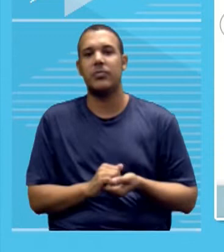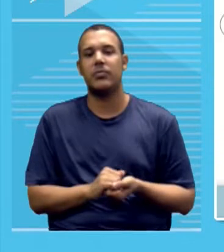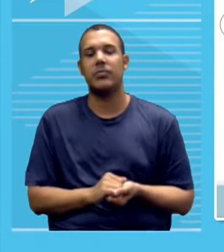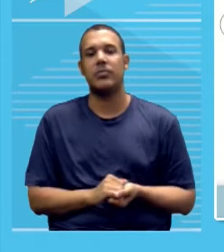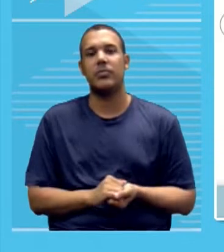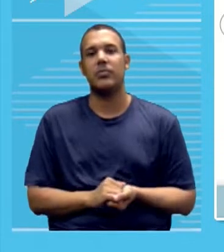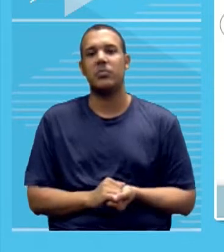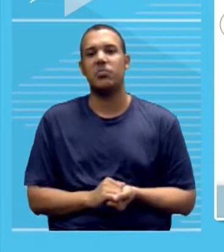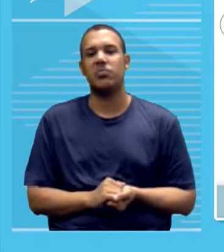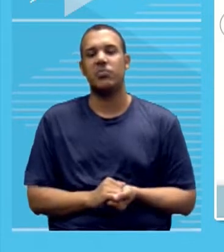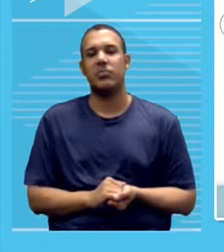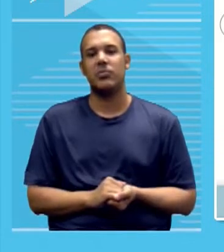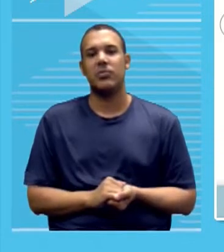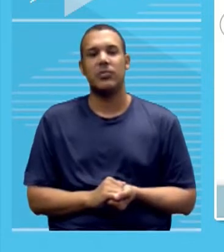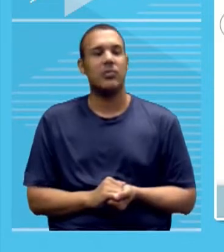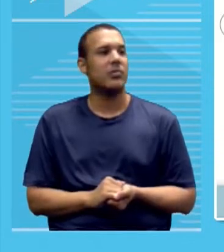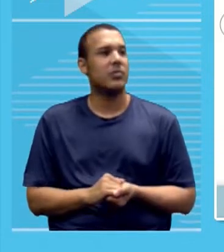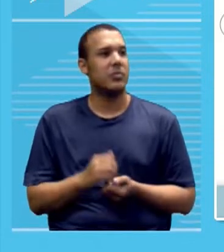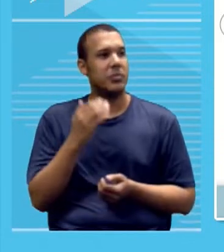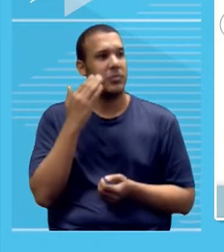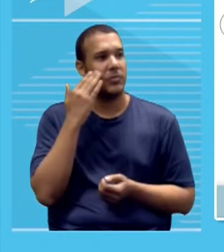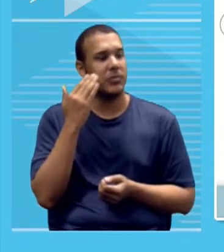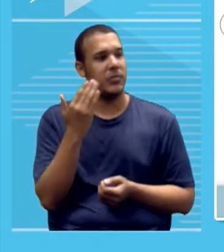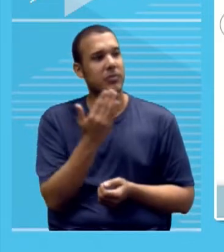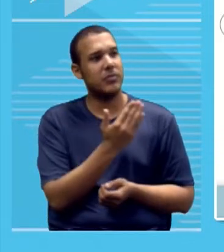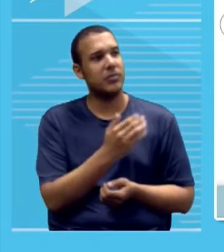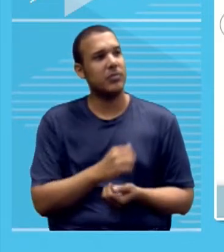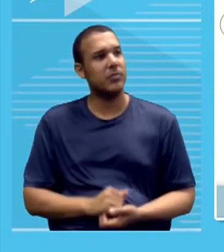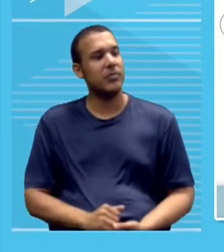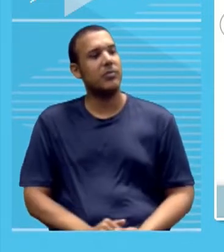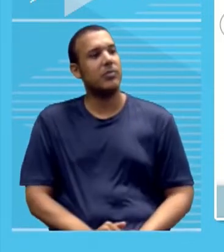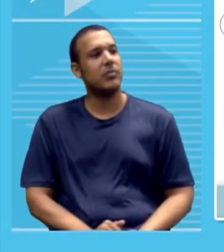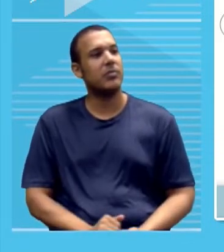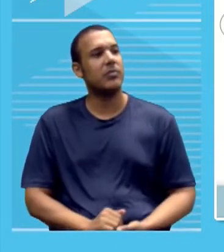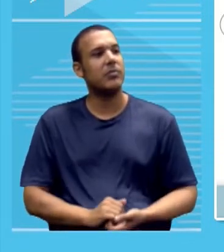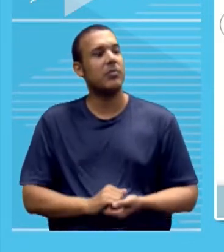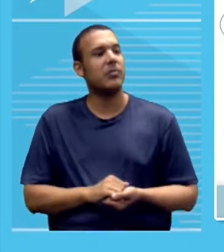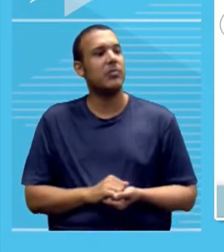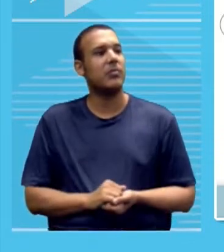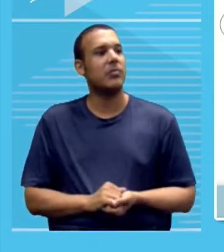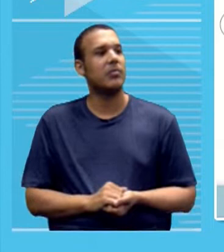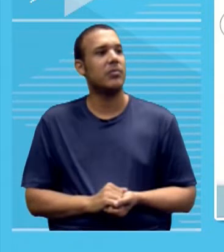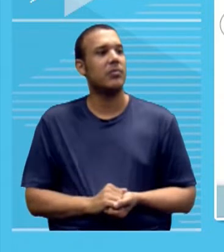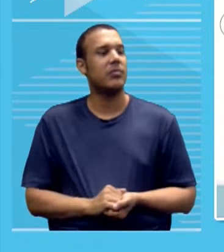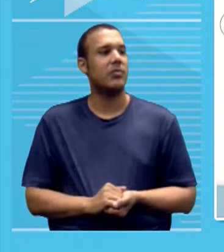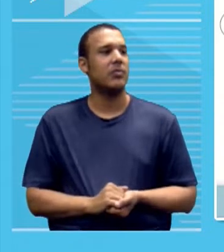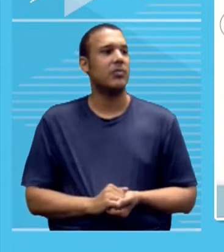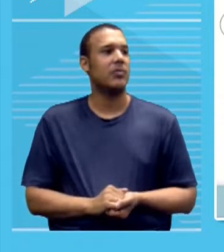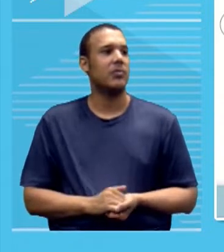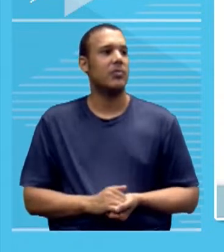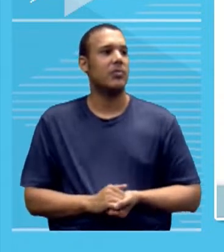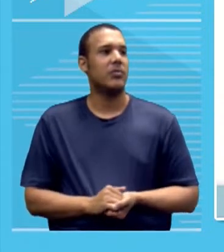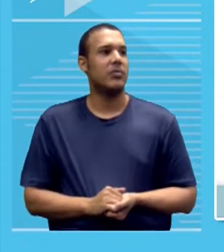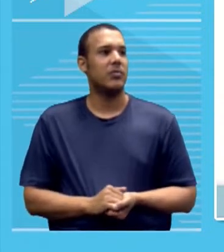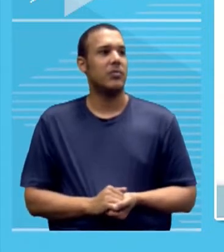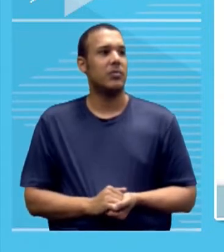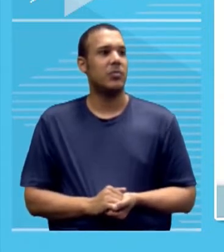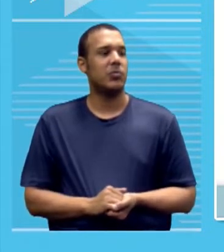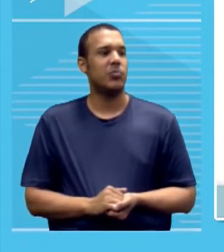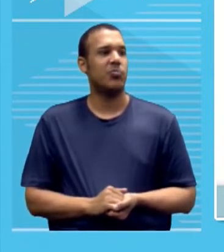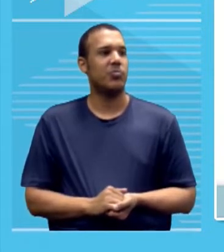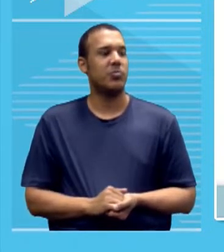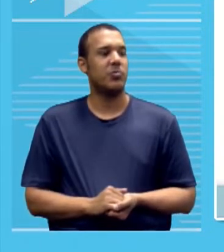de um elétron é dada por 1,6 vezes 10 elevado a menos